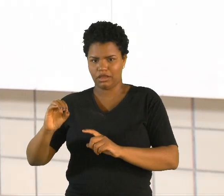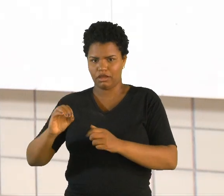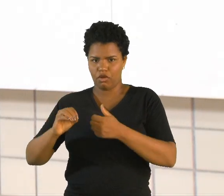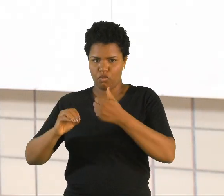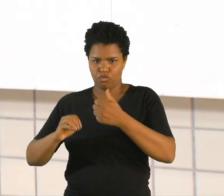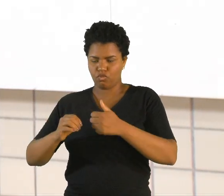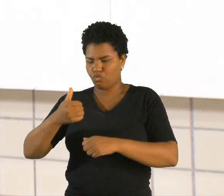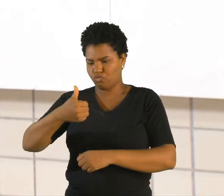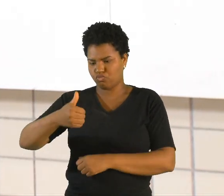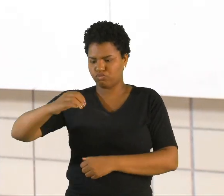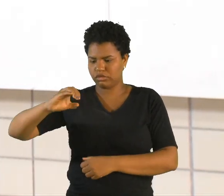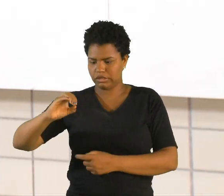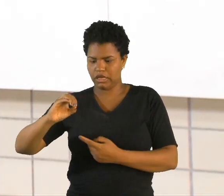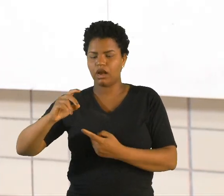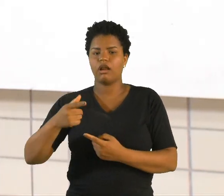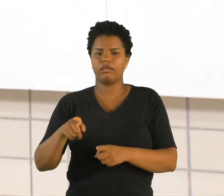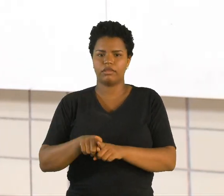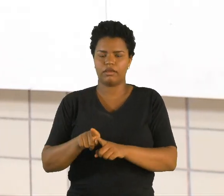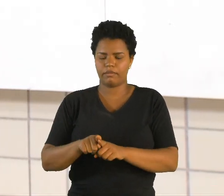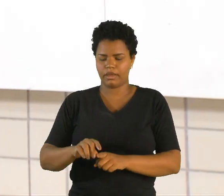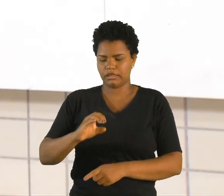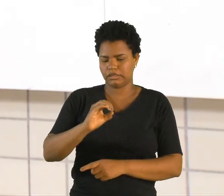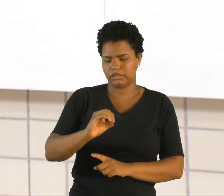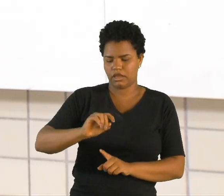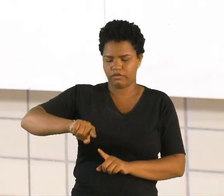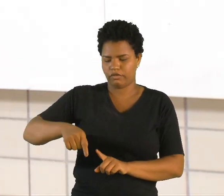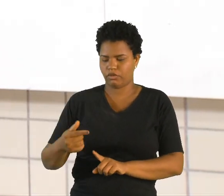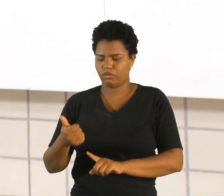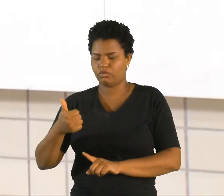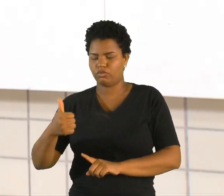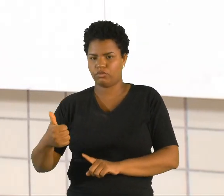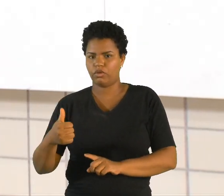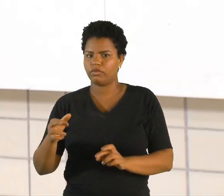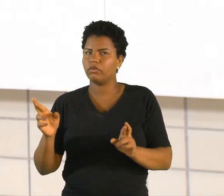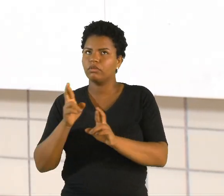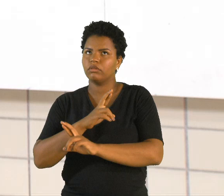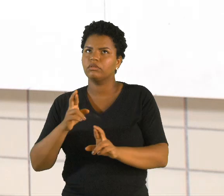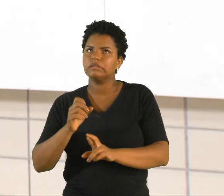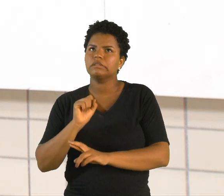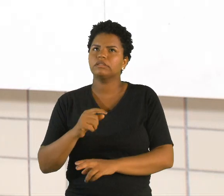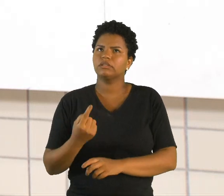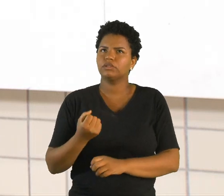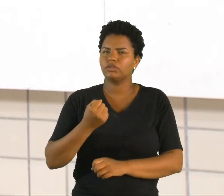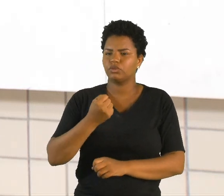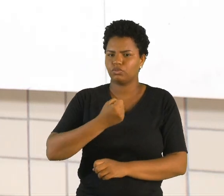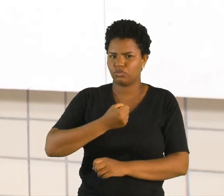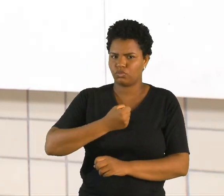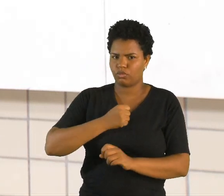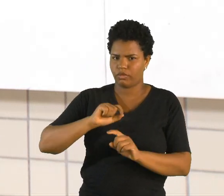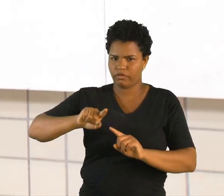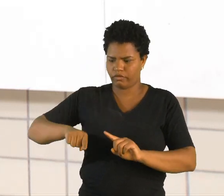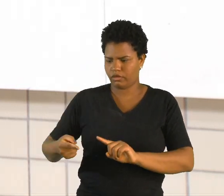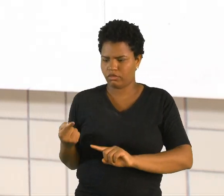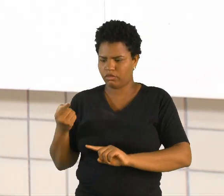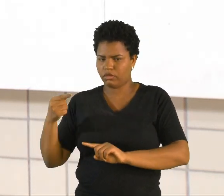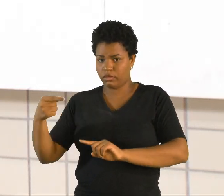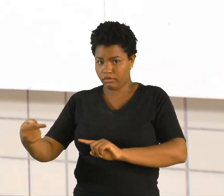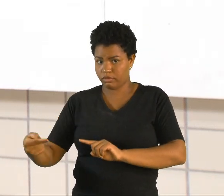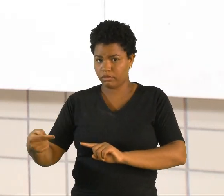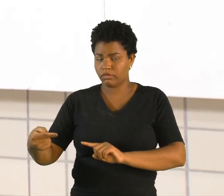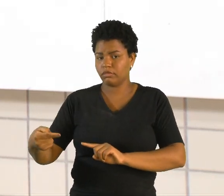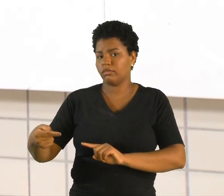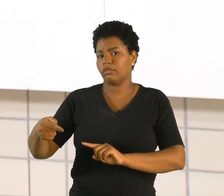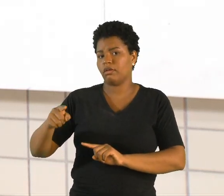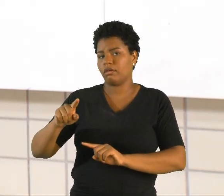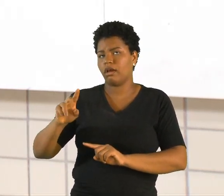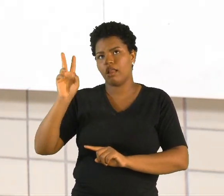vou relacionar. Quando estiver só apenas um número após a vírgula, o que eu devo lembrar?